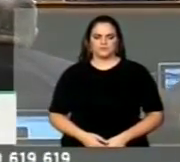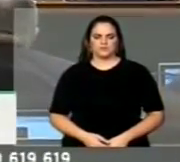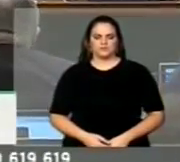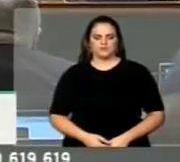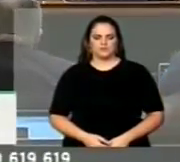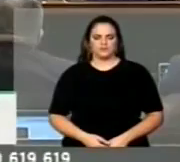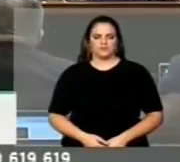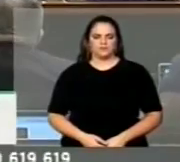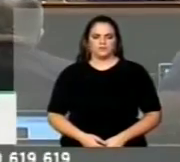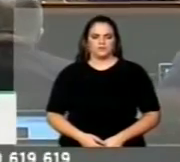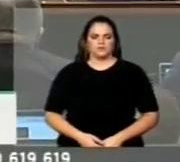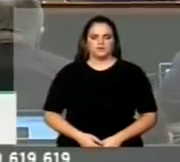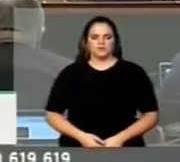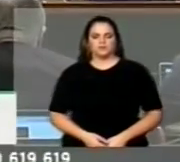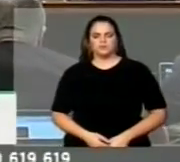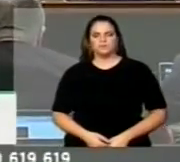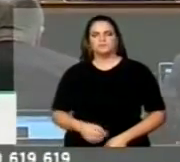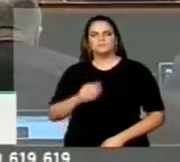Deputado Eduardo Cunha.